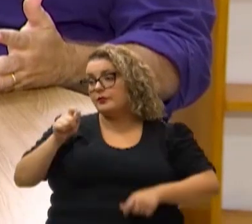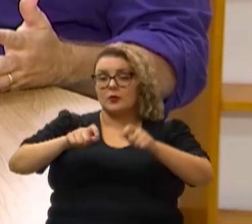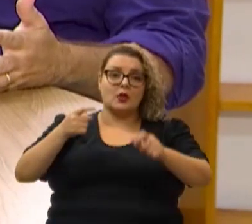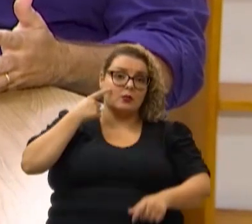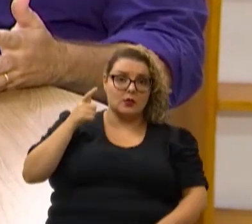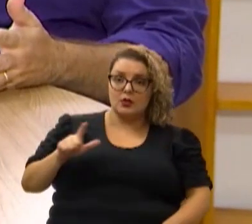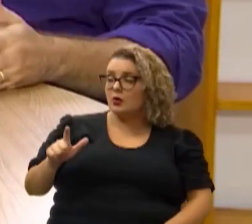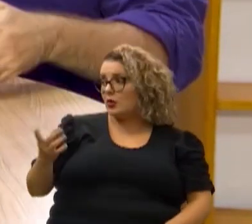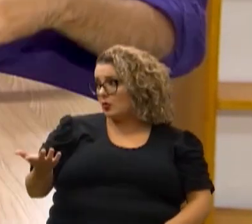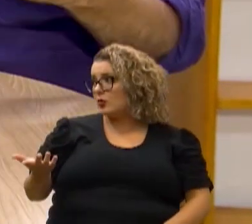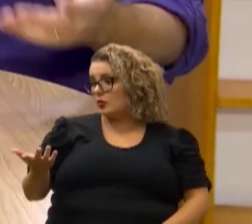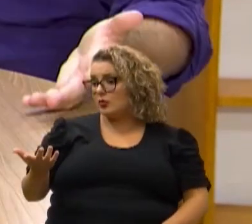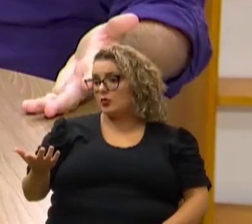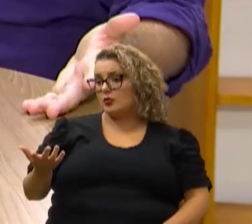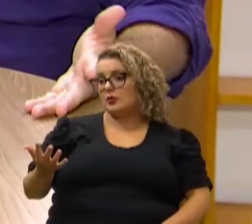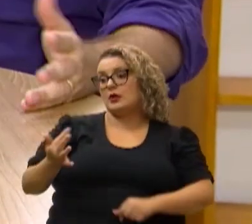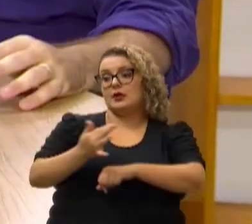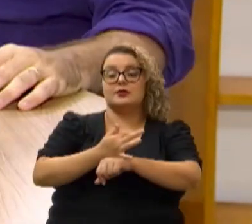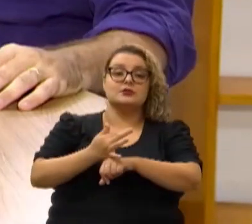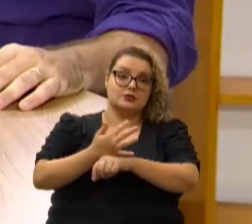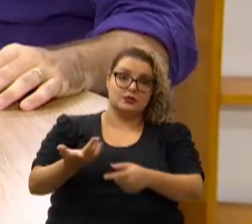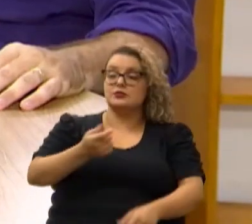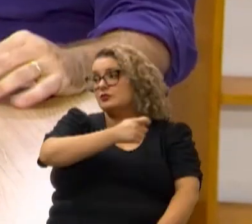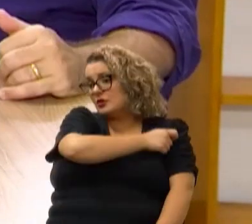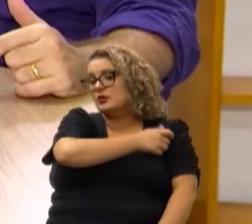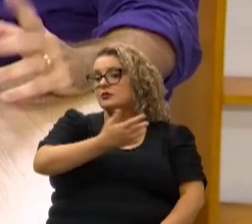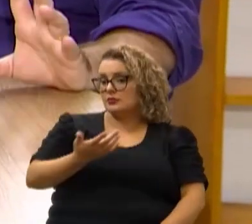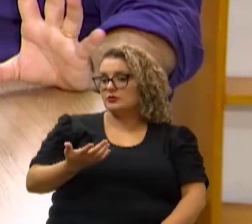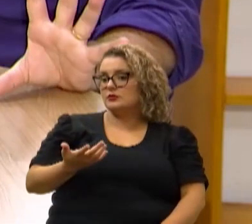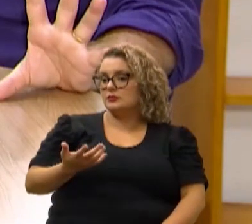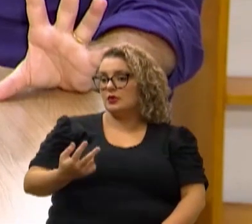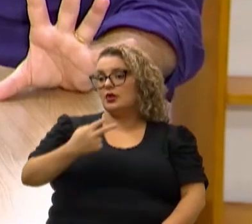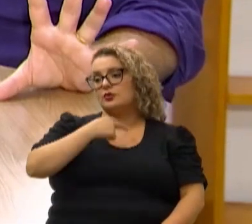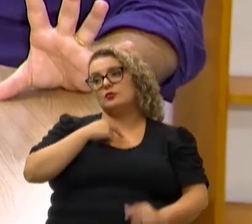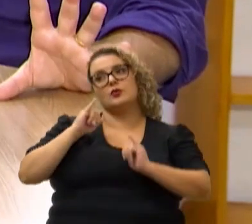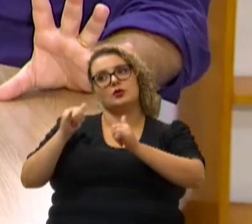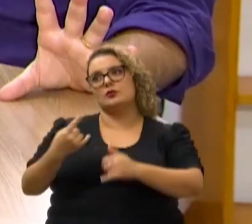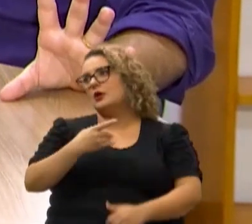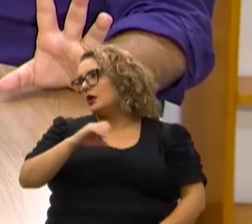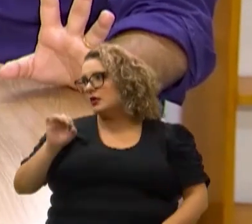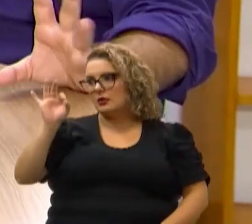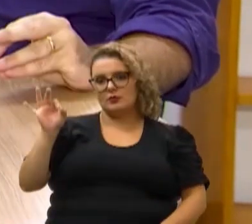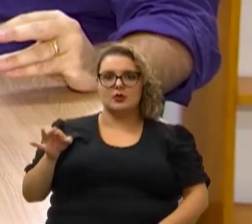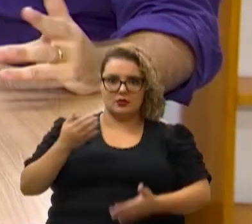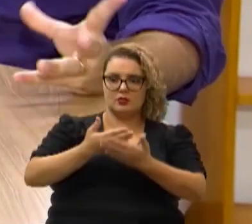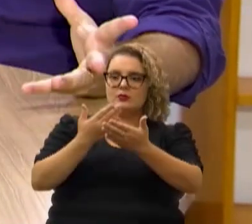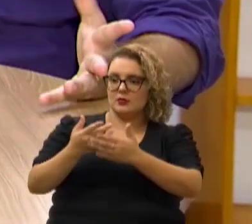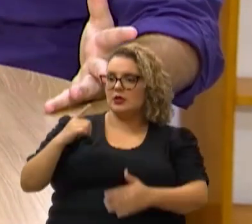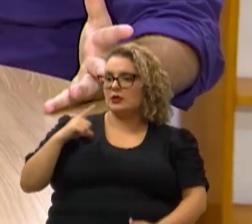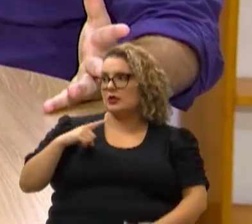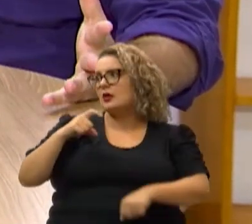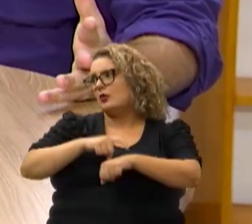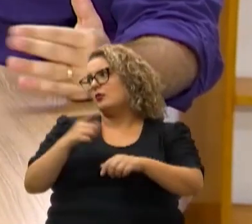pessoas, evidentemente, que estão de férias, né, os estudantes, não podem abandonar 100% os estudos, mas tem que ter